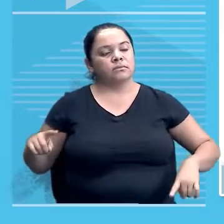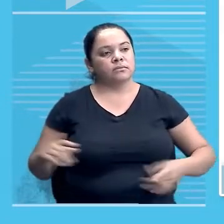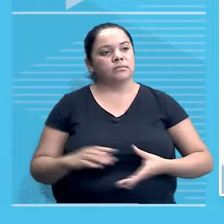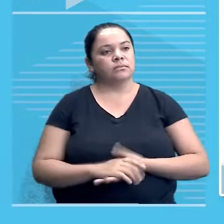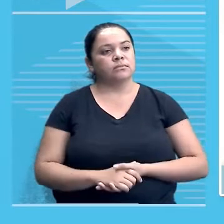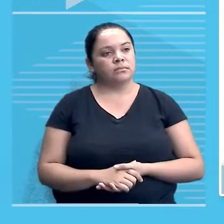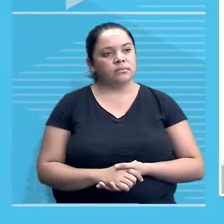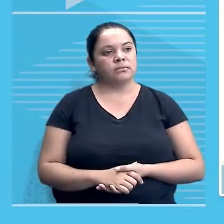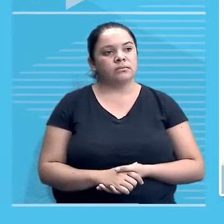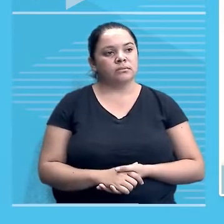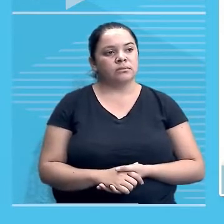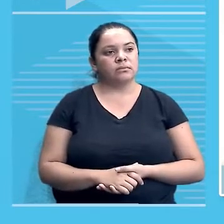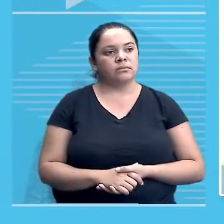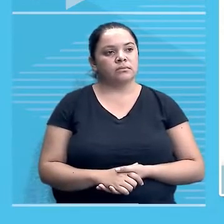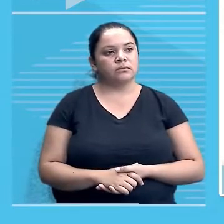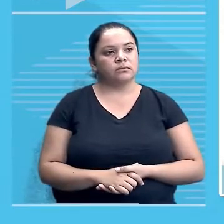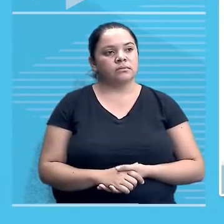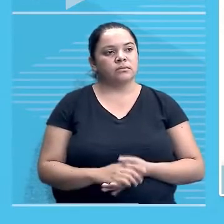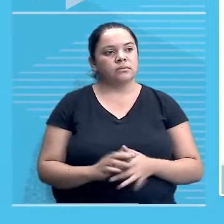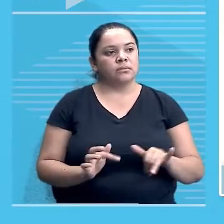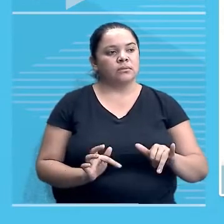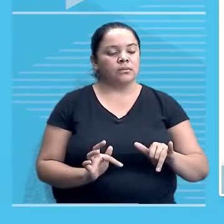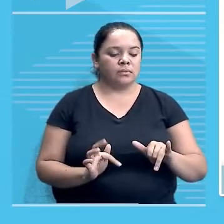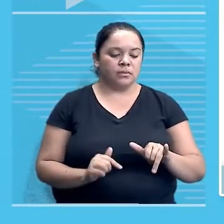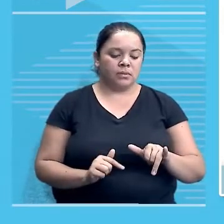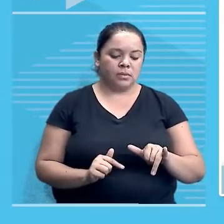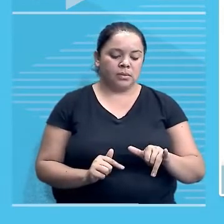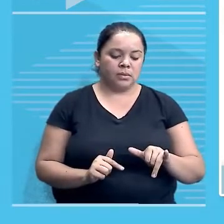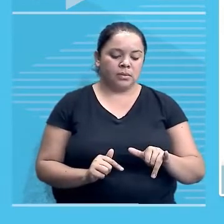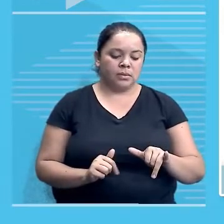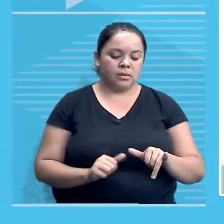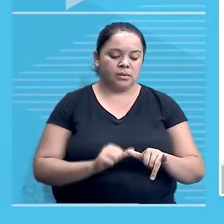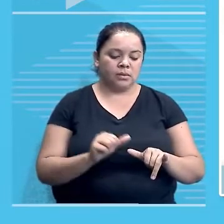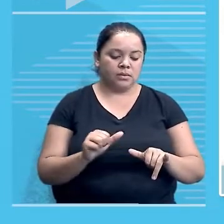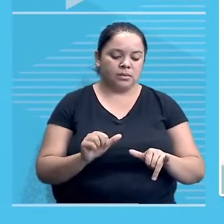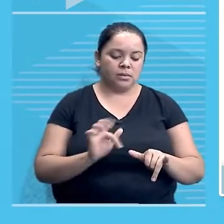sem que o estado físico da matéria seja alterado.